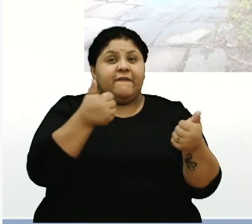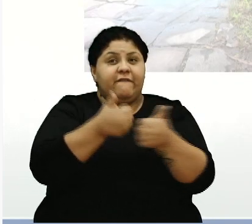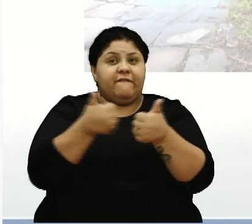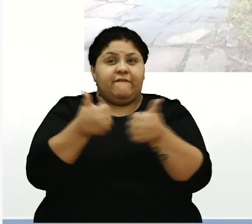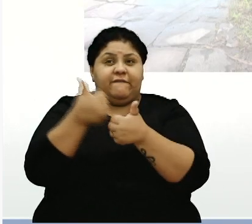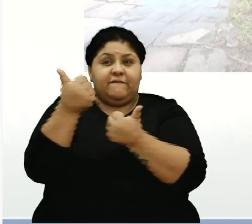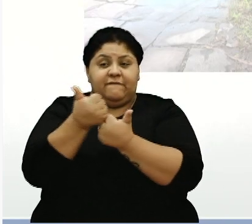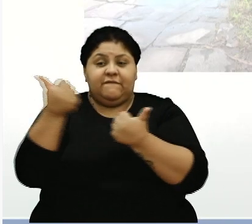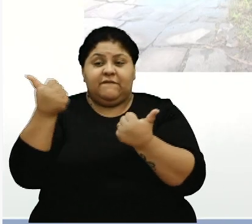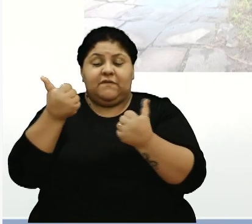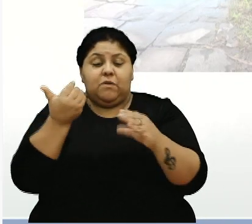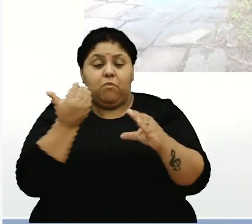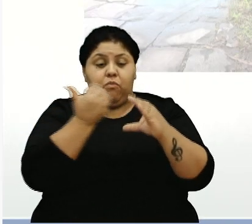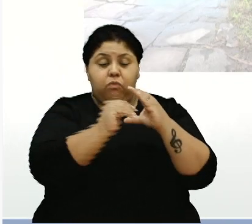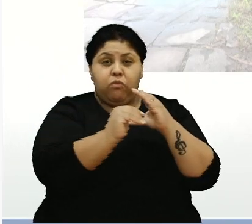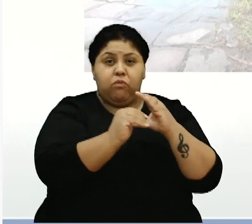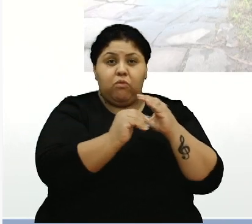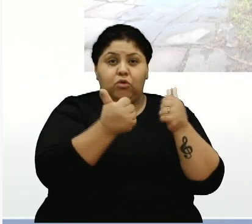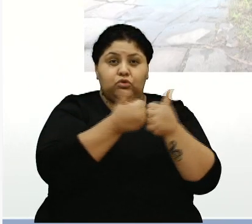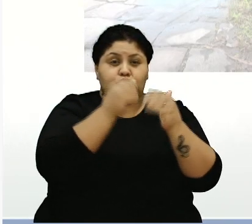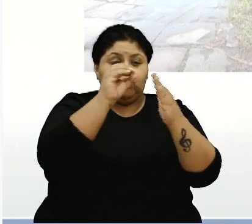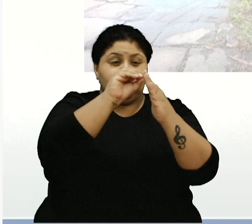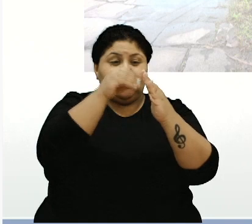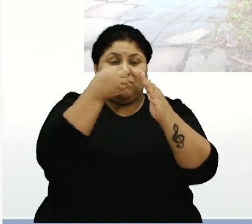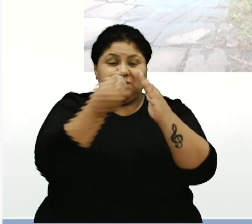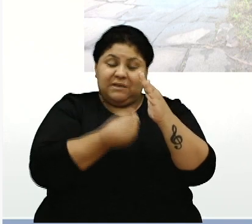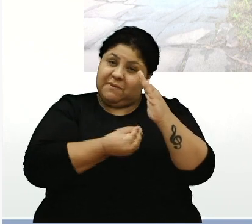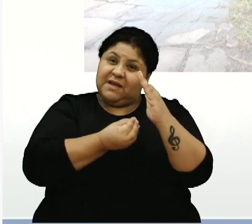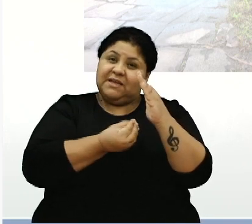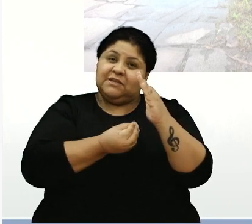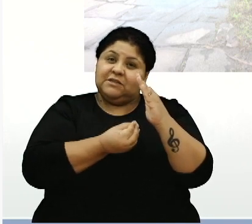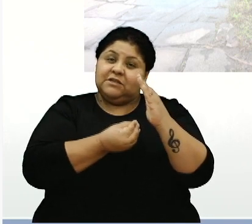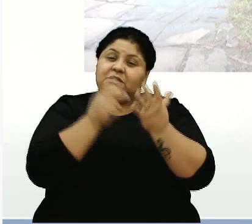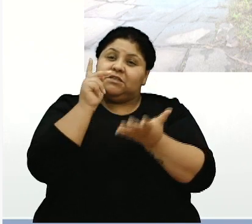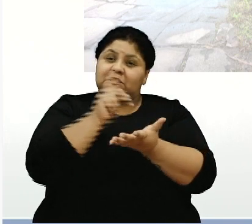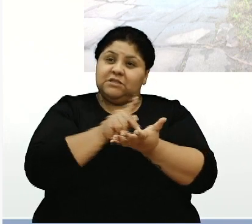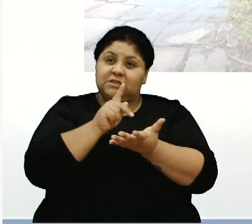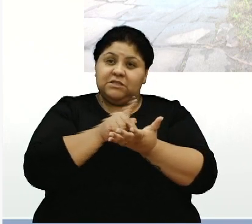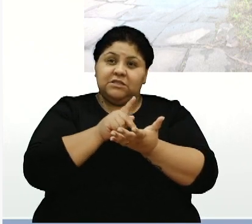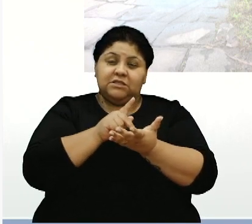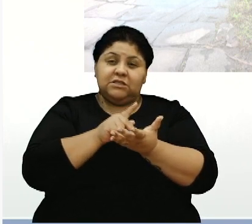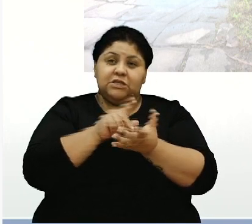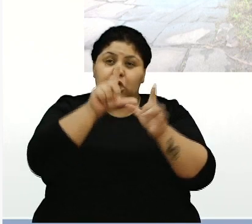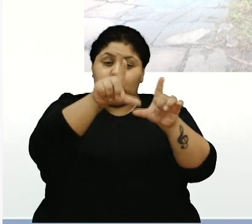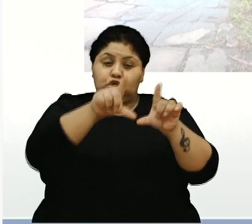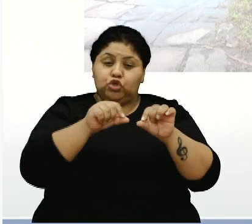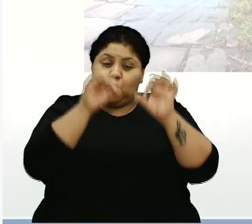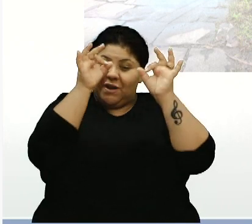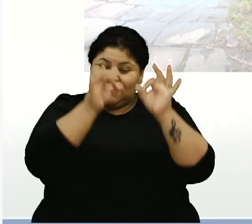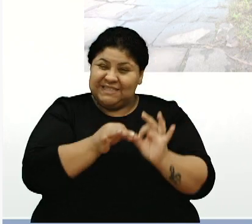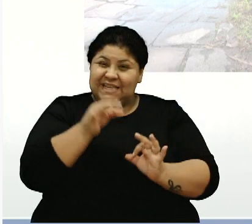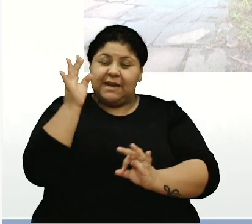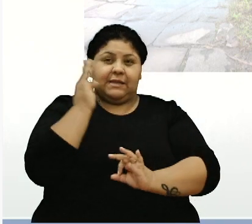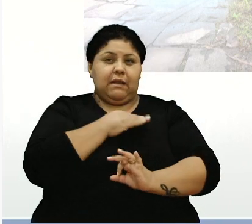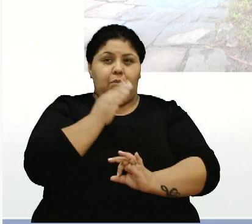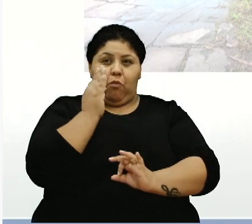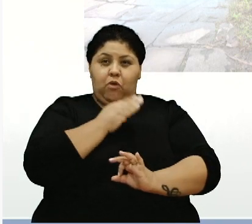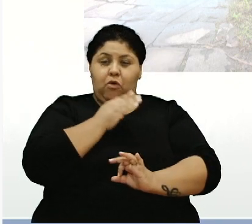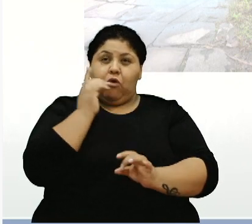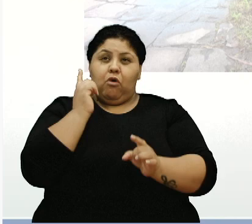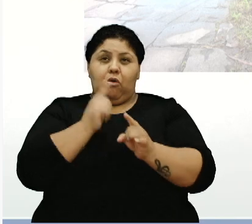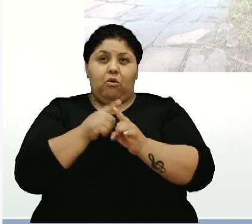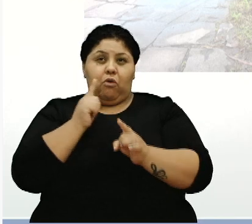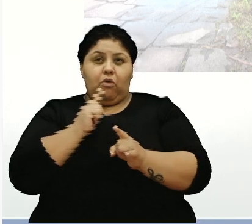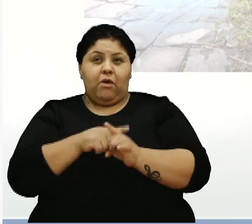assessoria, encaminhamentos junto ao SAMAI, para que de fato sejam tomadas providências urgentes, porque ali